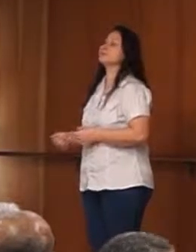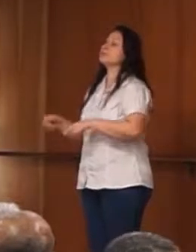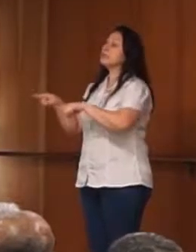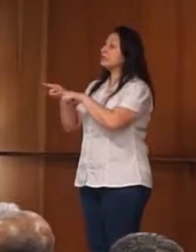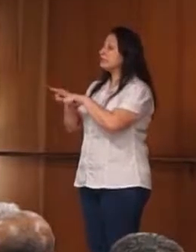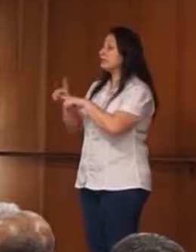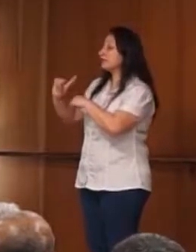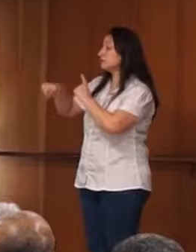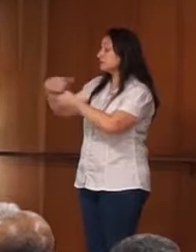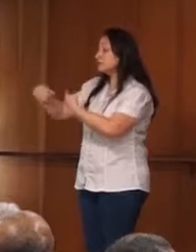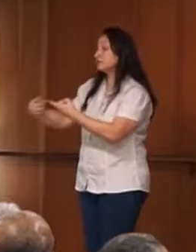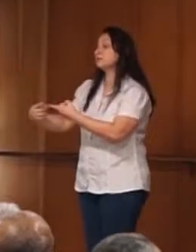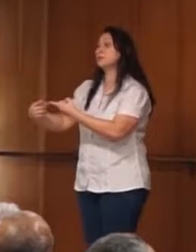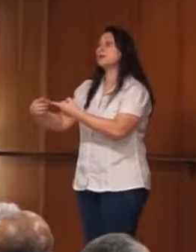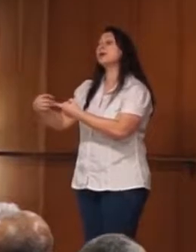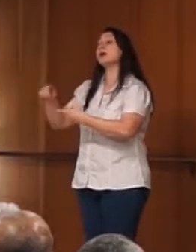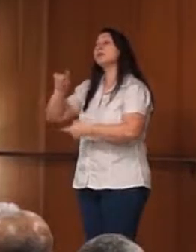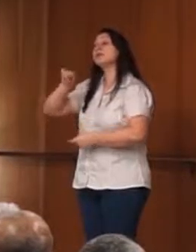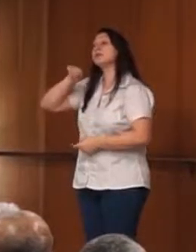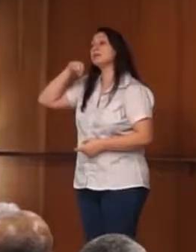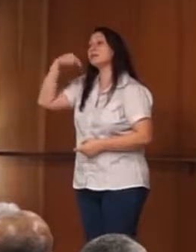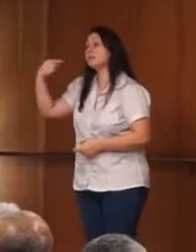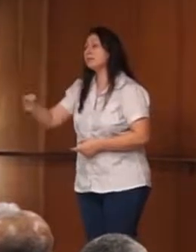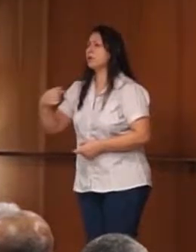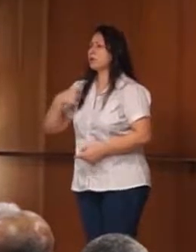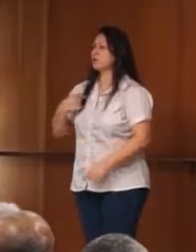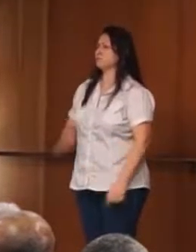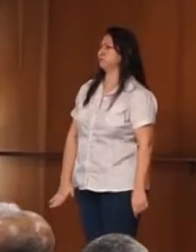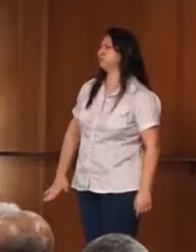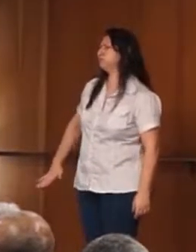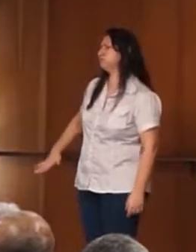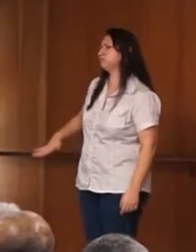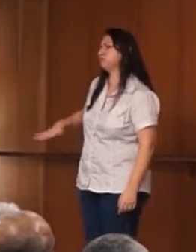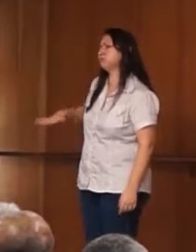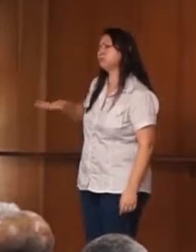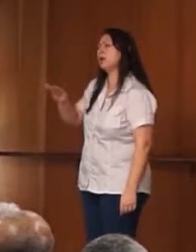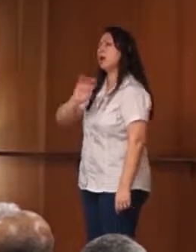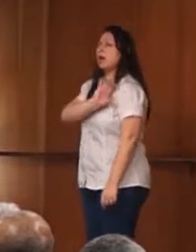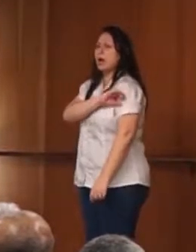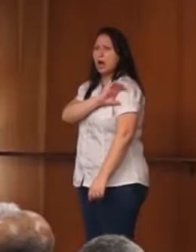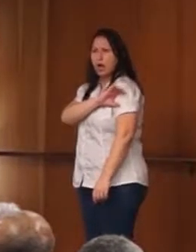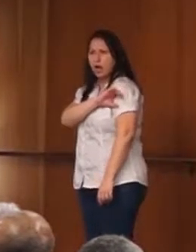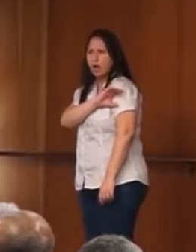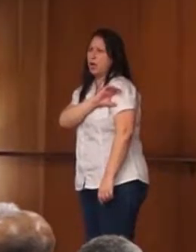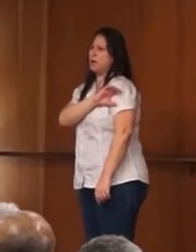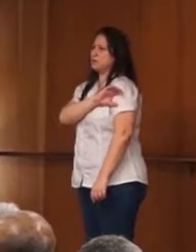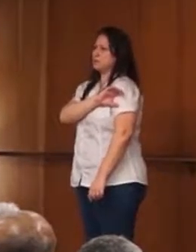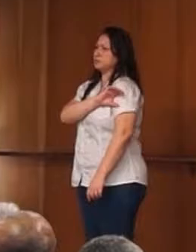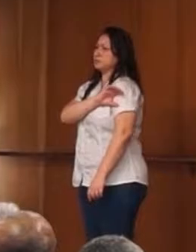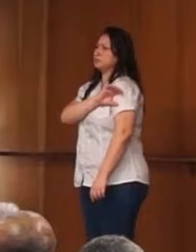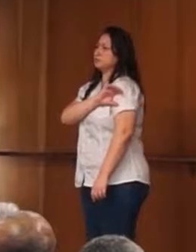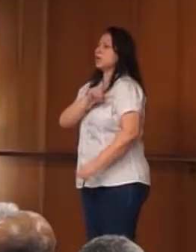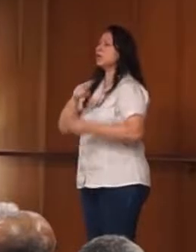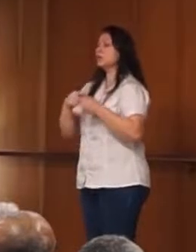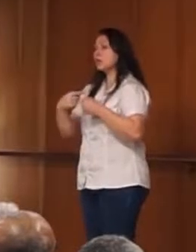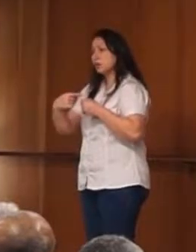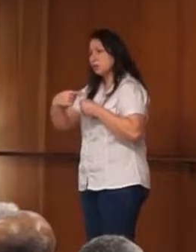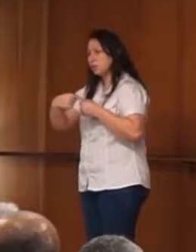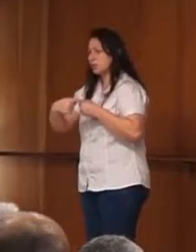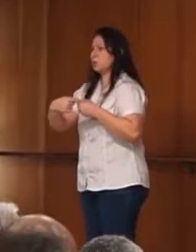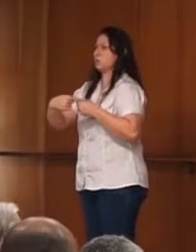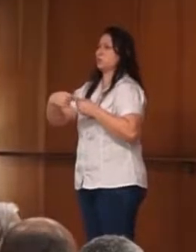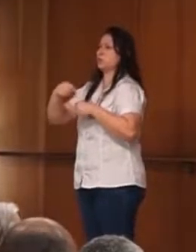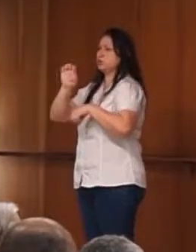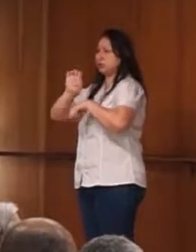e vivi todo o meu tempo de garoto, venho de Campos, do interior do estado, né? E saímos do interior do estado justamente